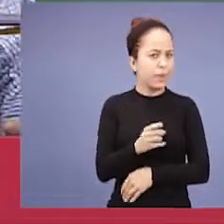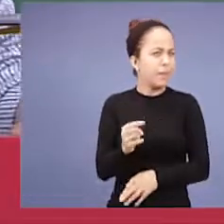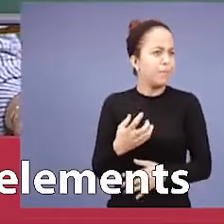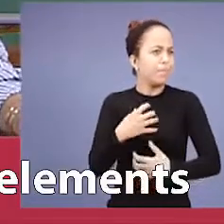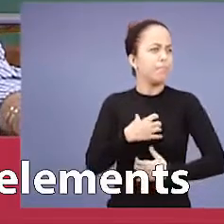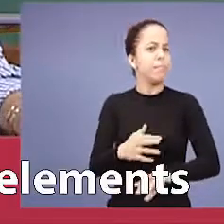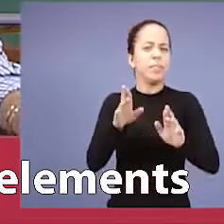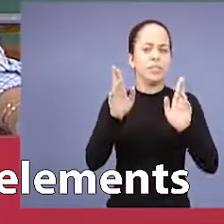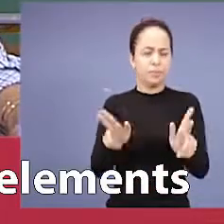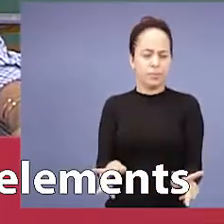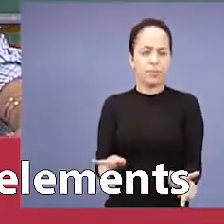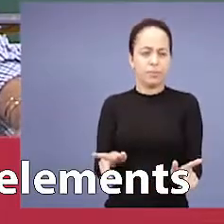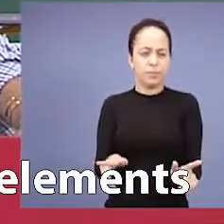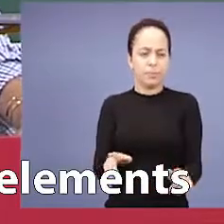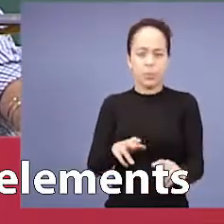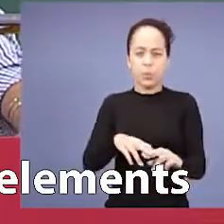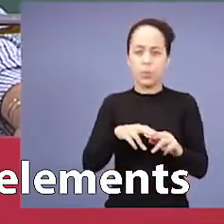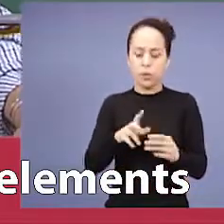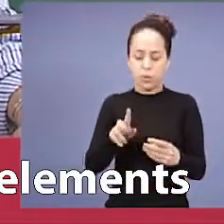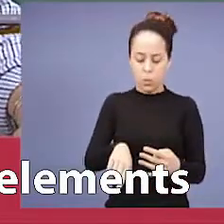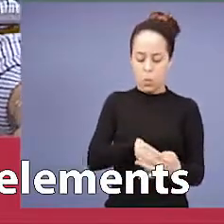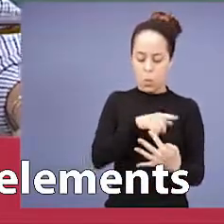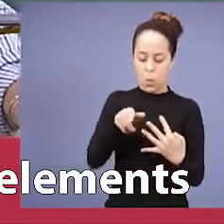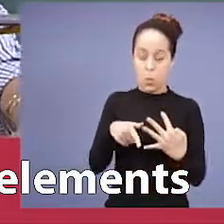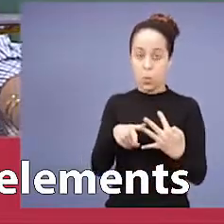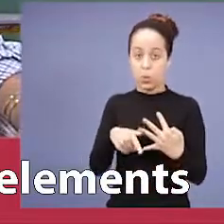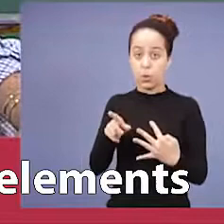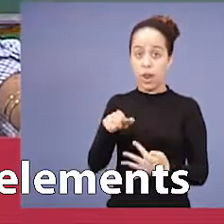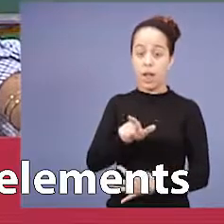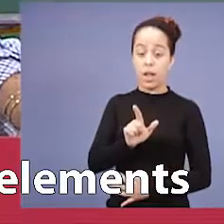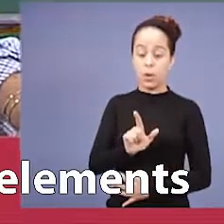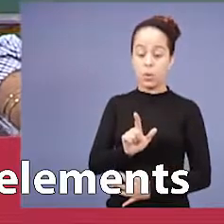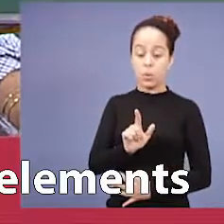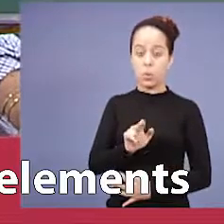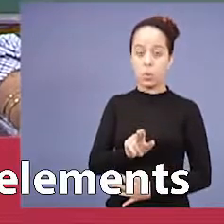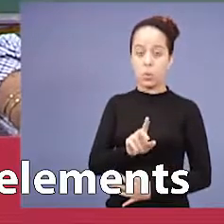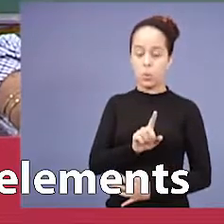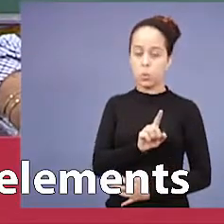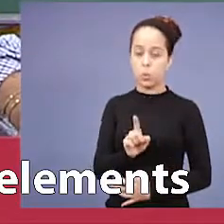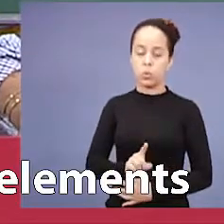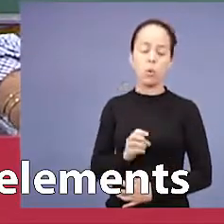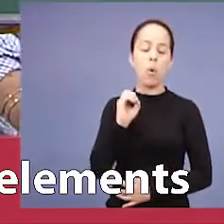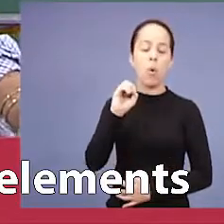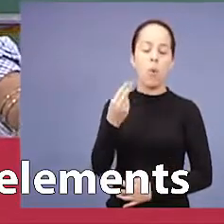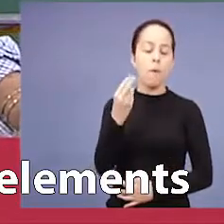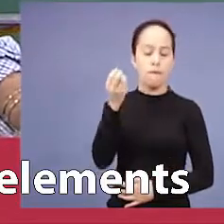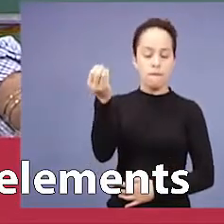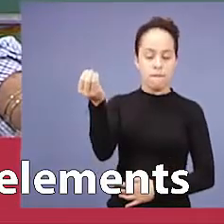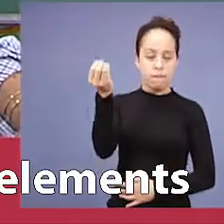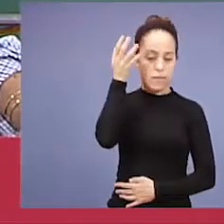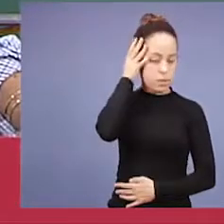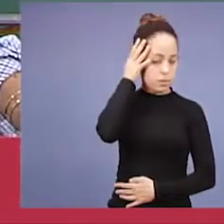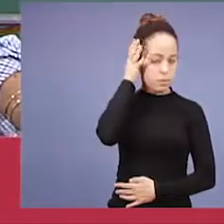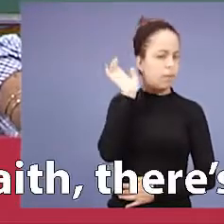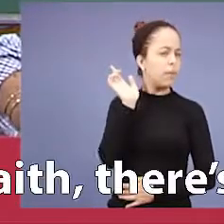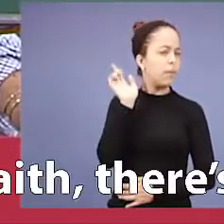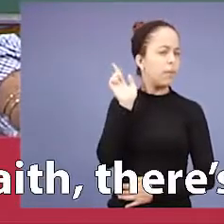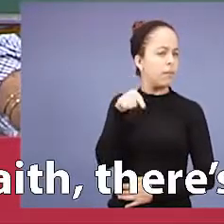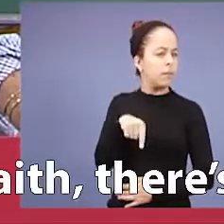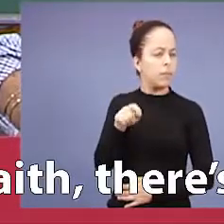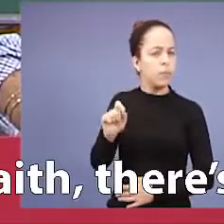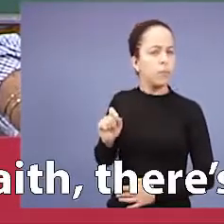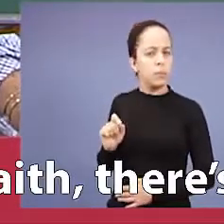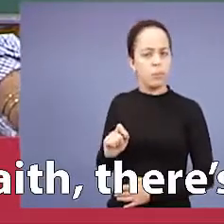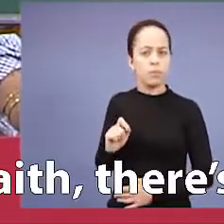não então o outro é a luz luz ou revelação são elementos que